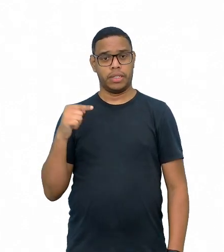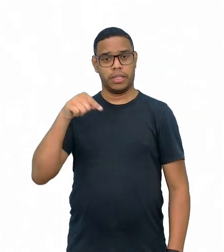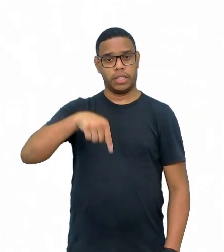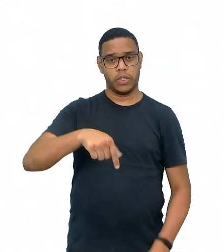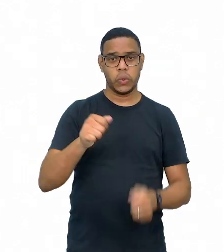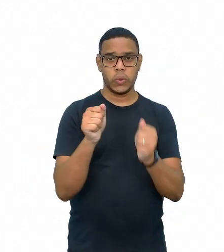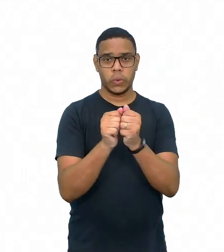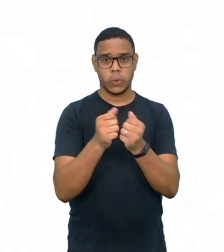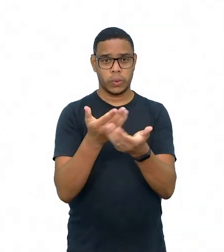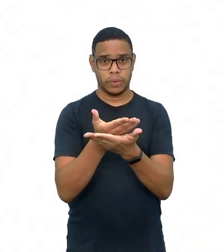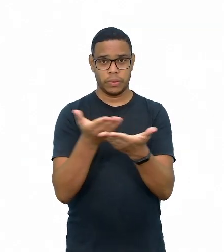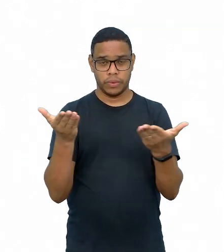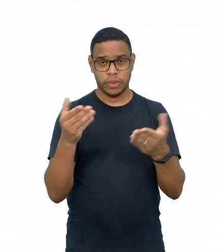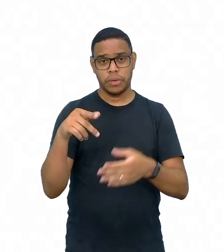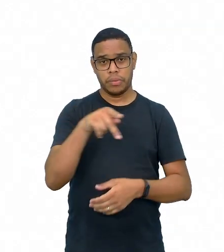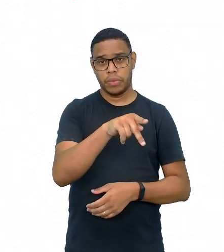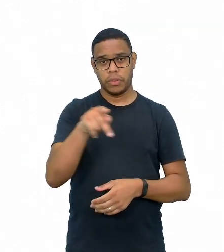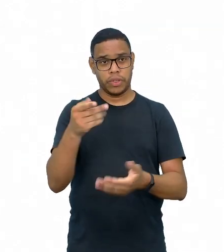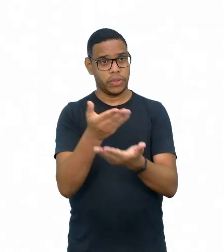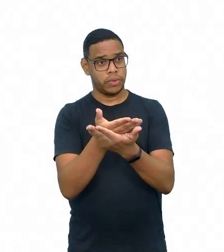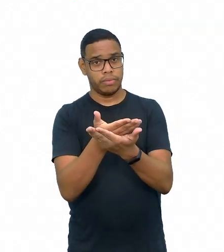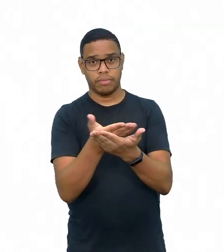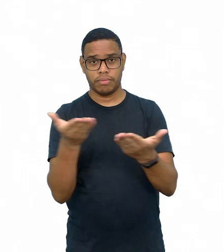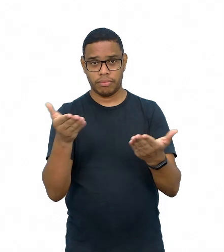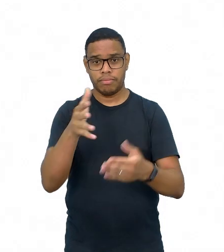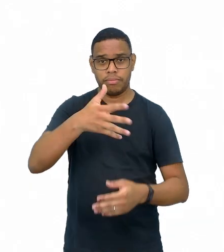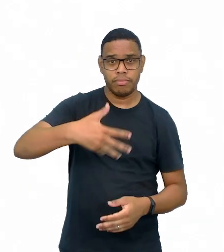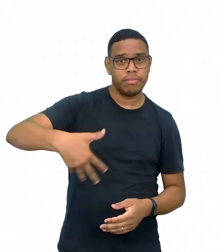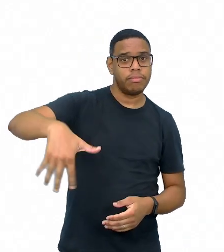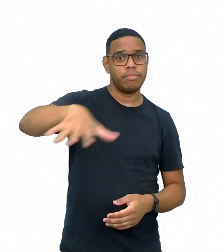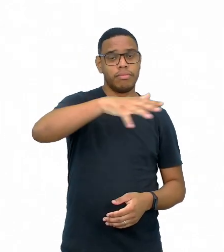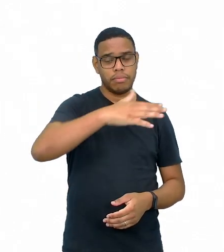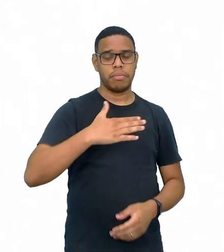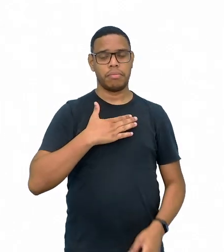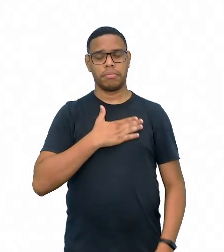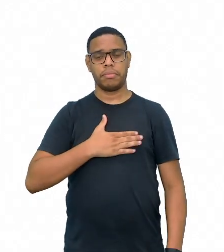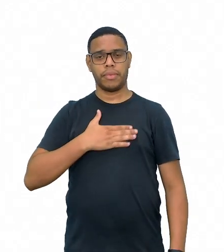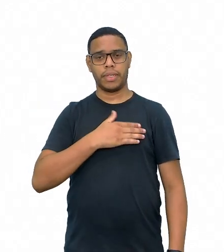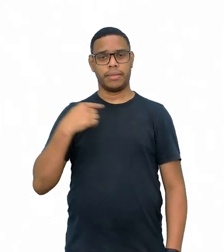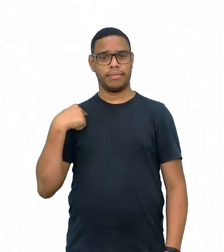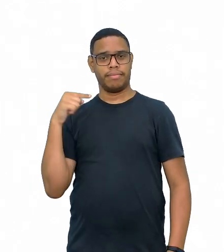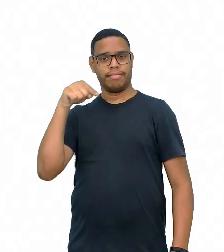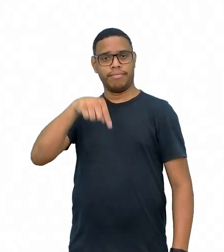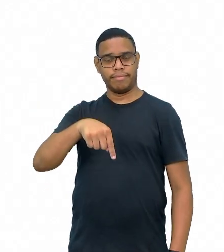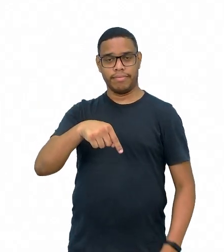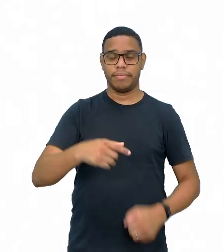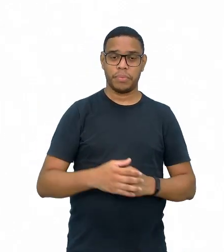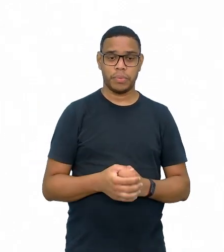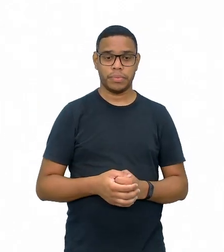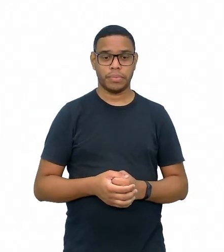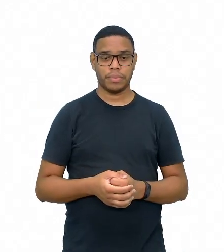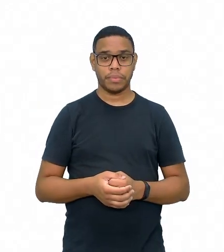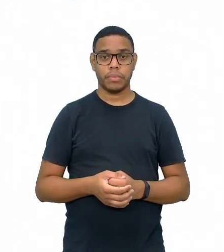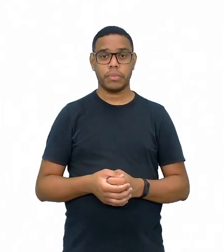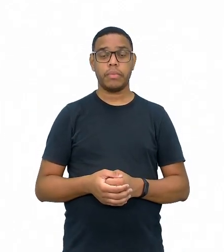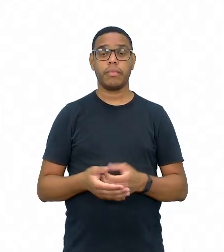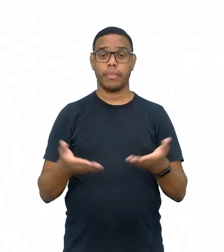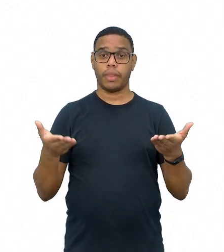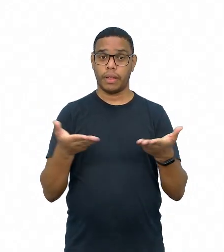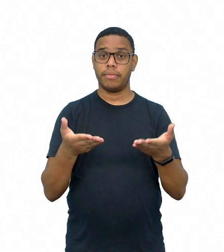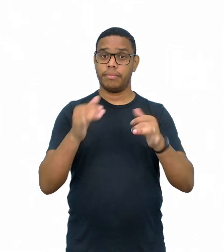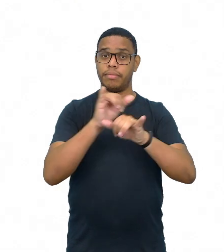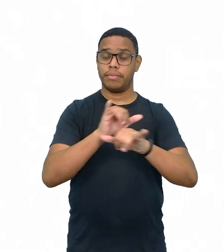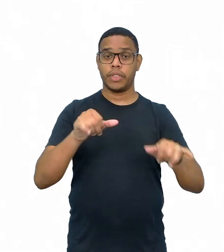vocês, né, professores da nossa rede, é um prazer mesmo, tá bom? Então, estou falando agora para